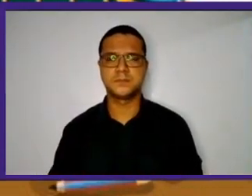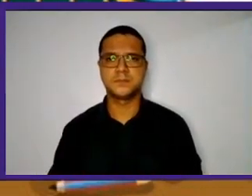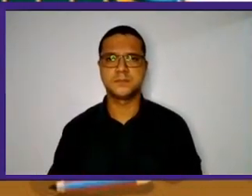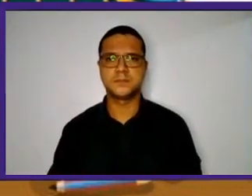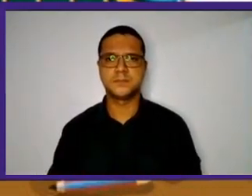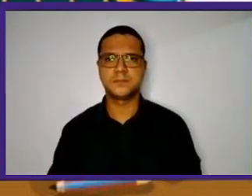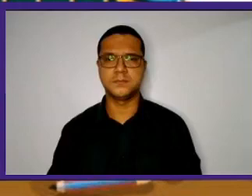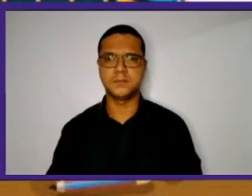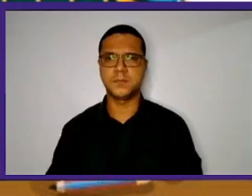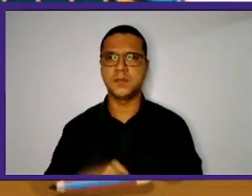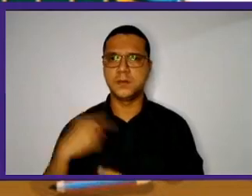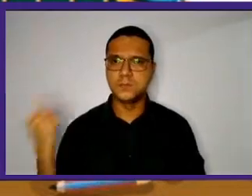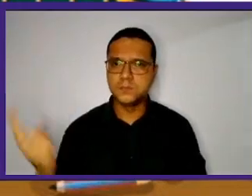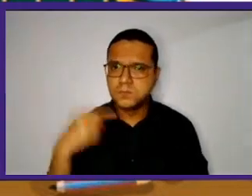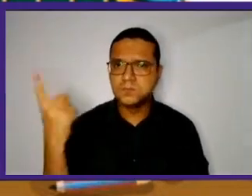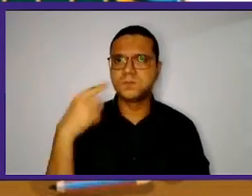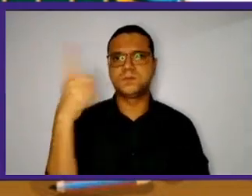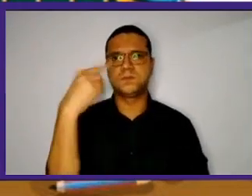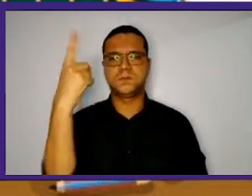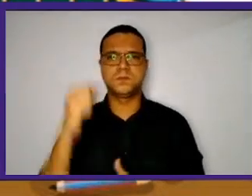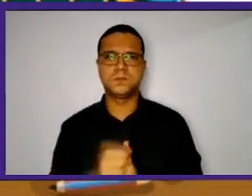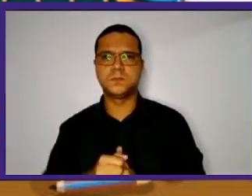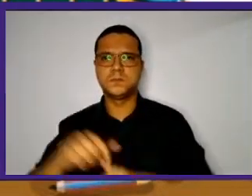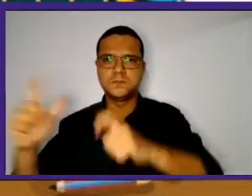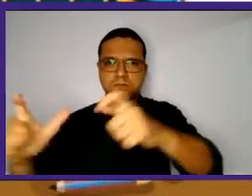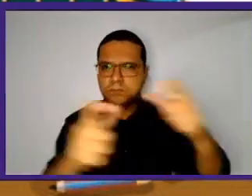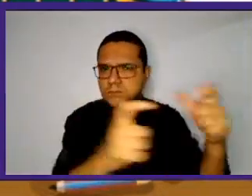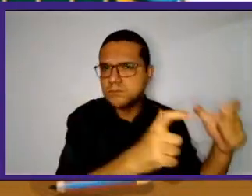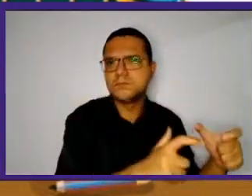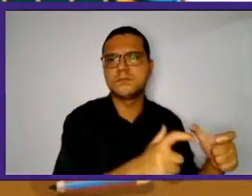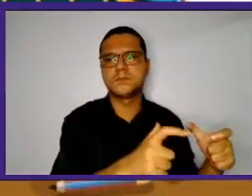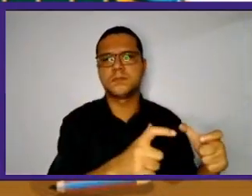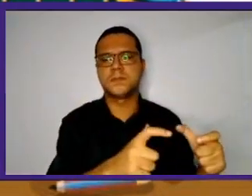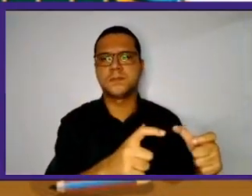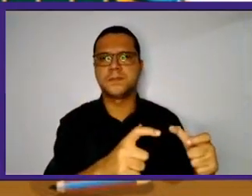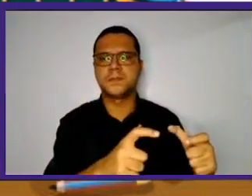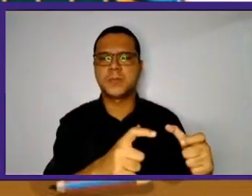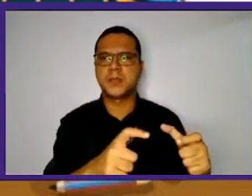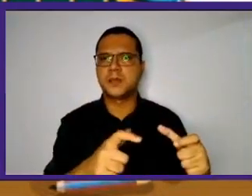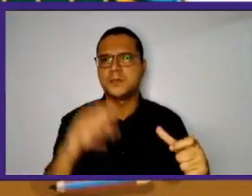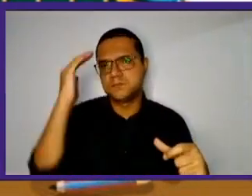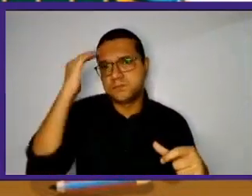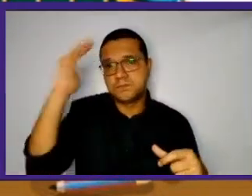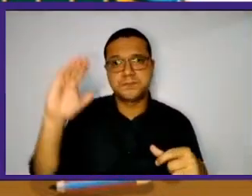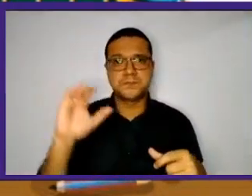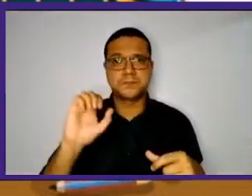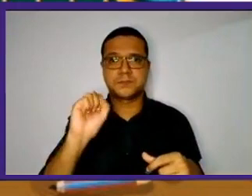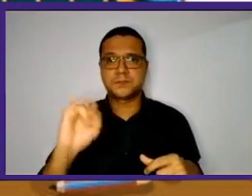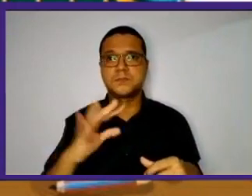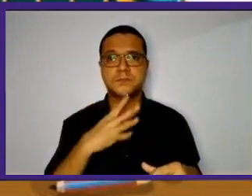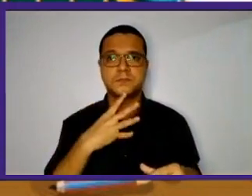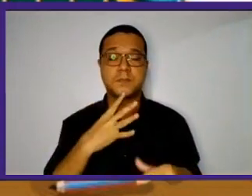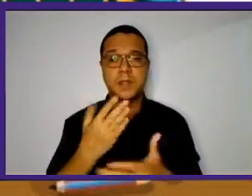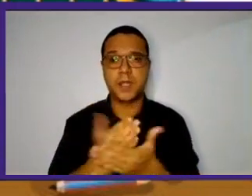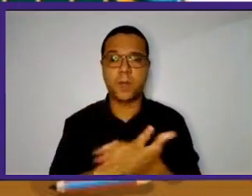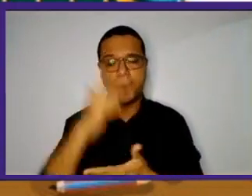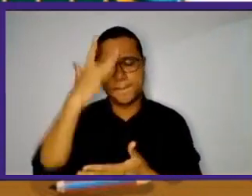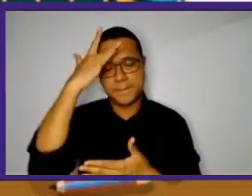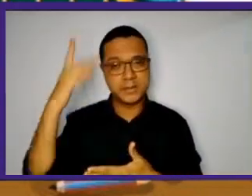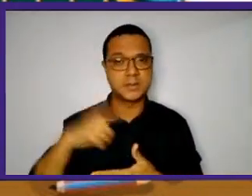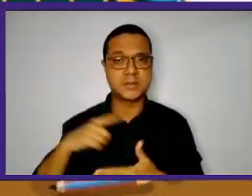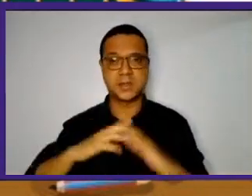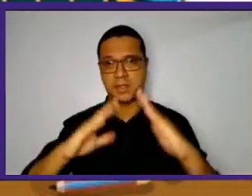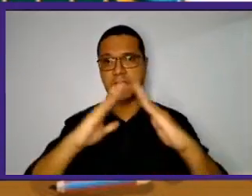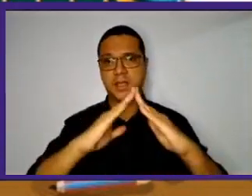exemplo, tufões, furacões em vários lugares. Não sei se vocês conhecem alguém que tem uma